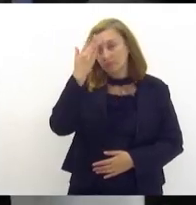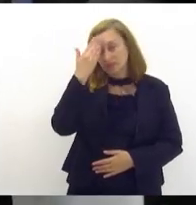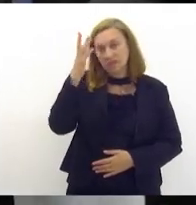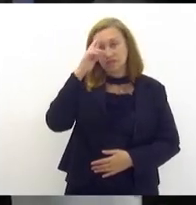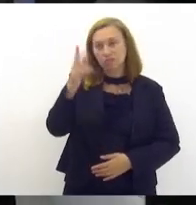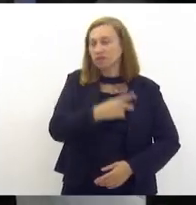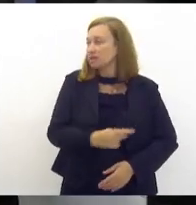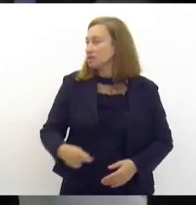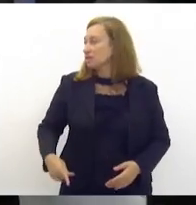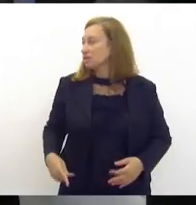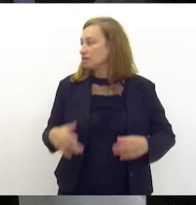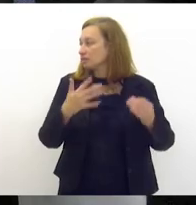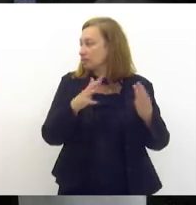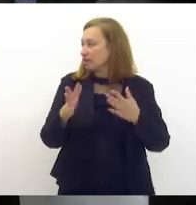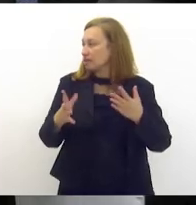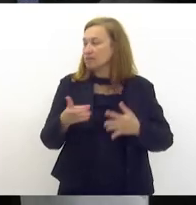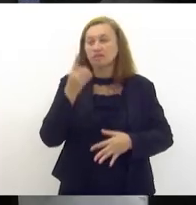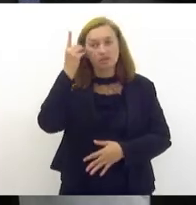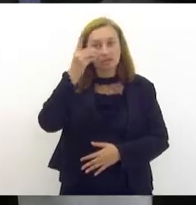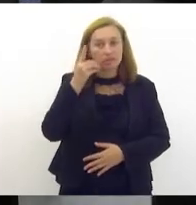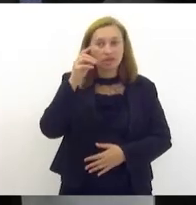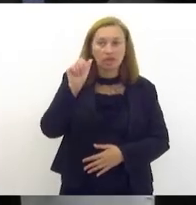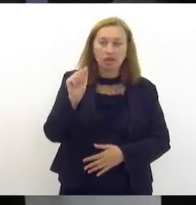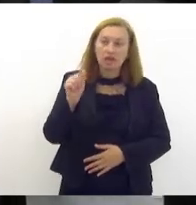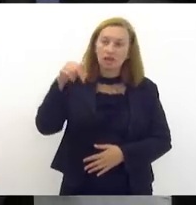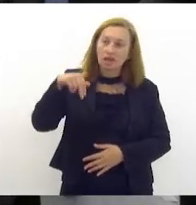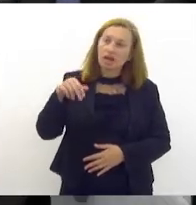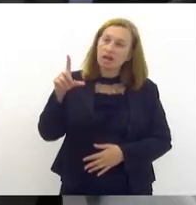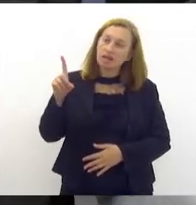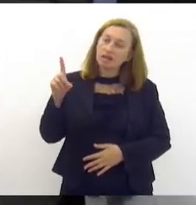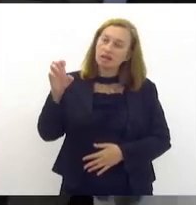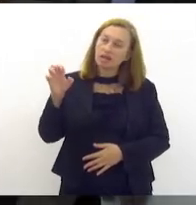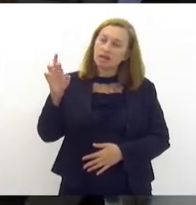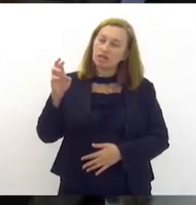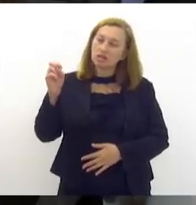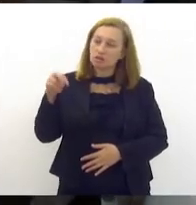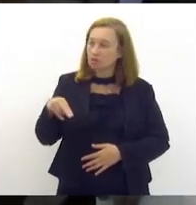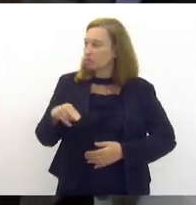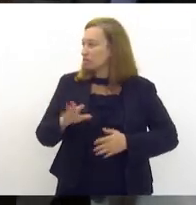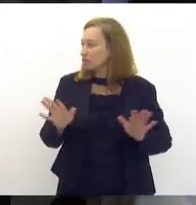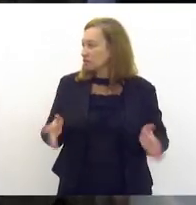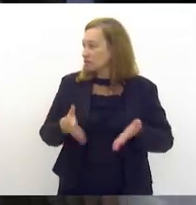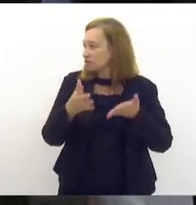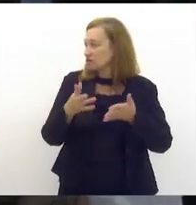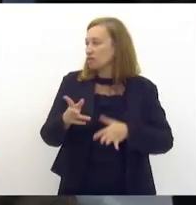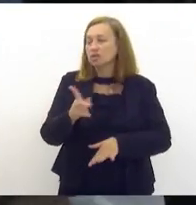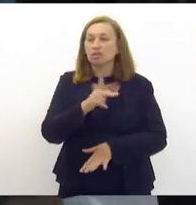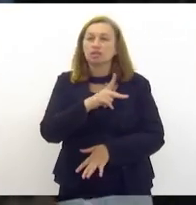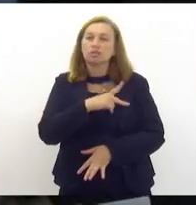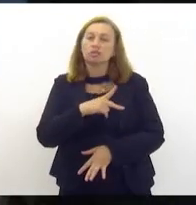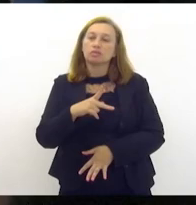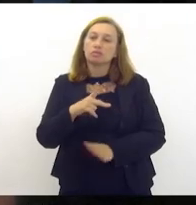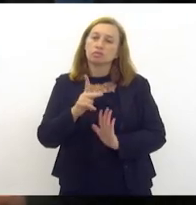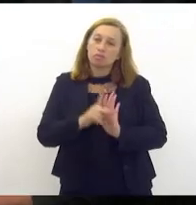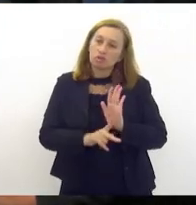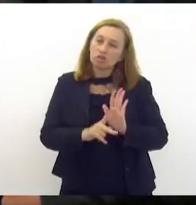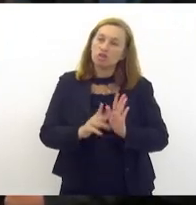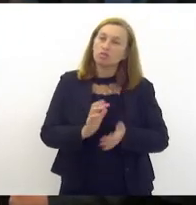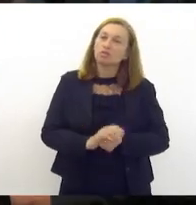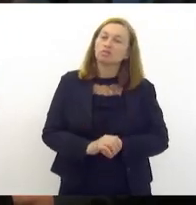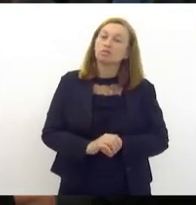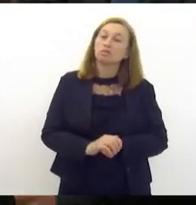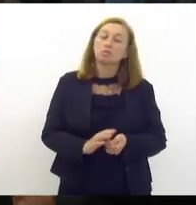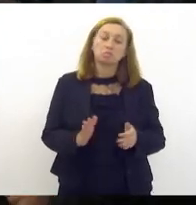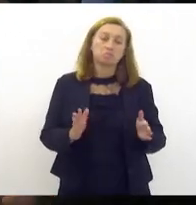primeiro eu quero aqui parabenizar o deputado Anderson Moraes pela iniciativa do projeto, visto que nós estamos em